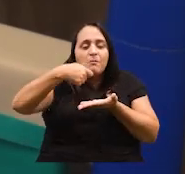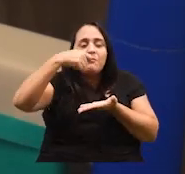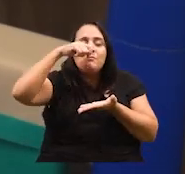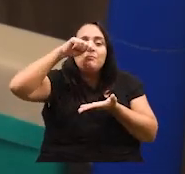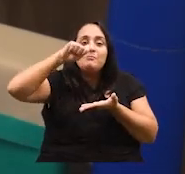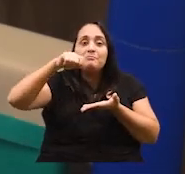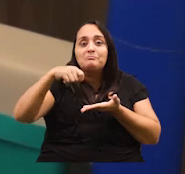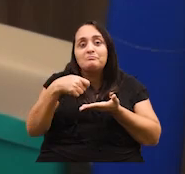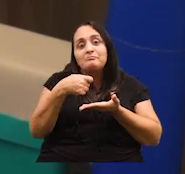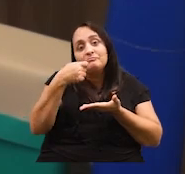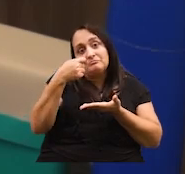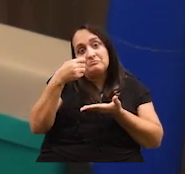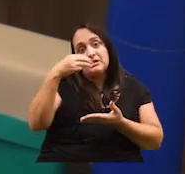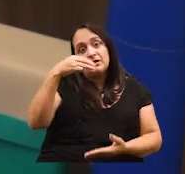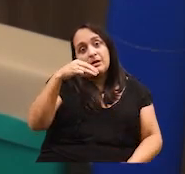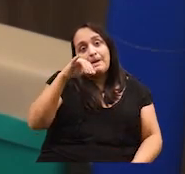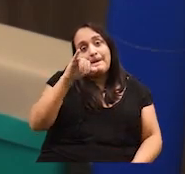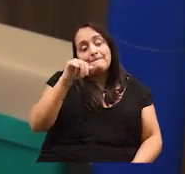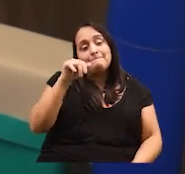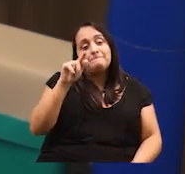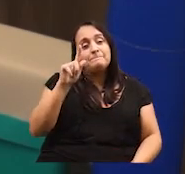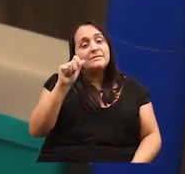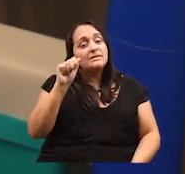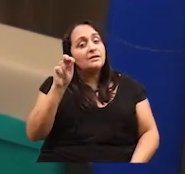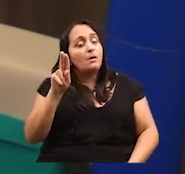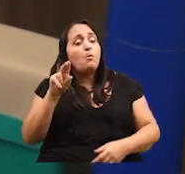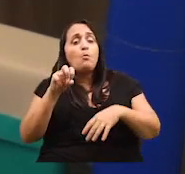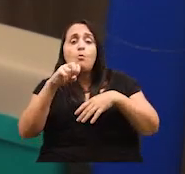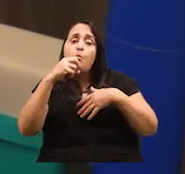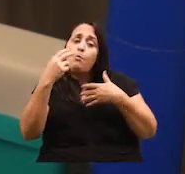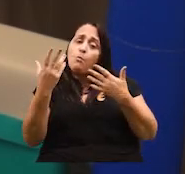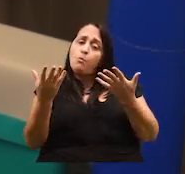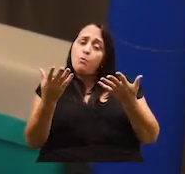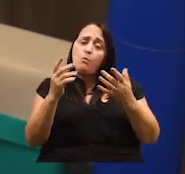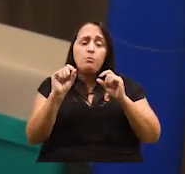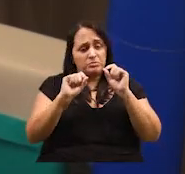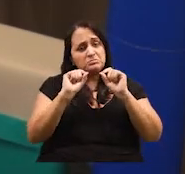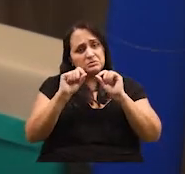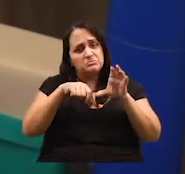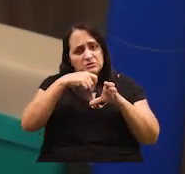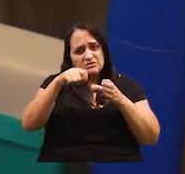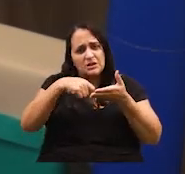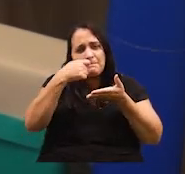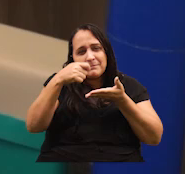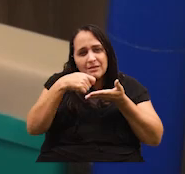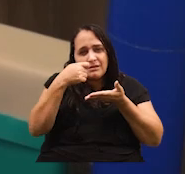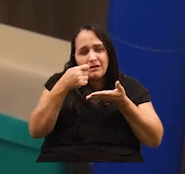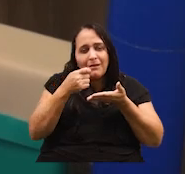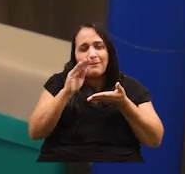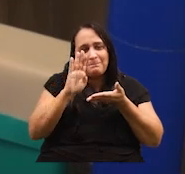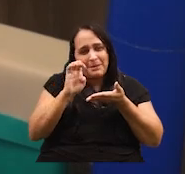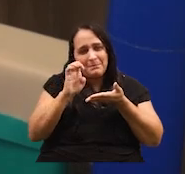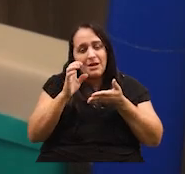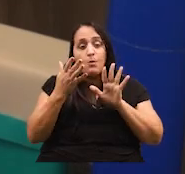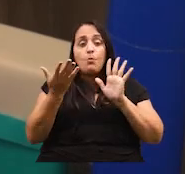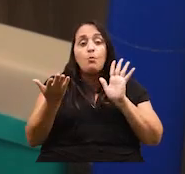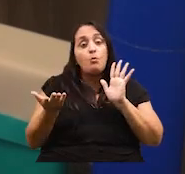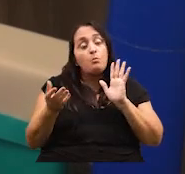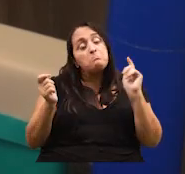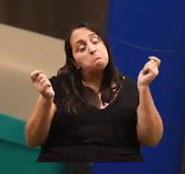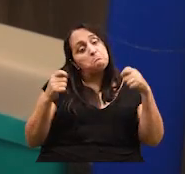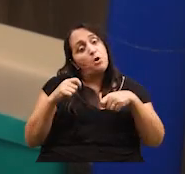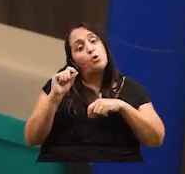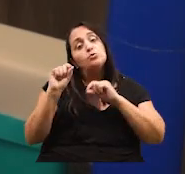molho. Depende de como eu uso o leite e ele vai me dar um prato